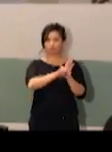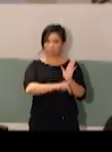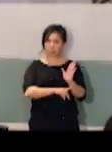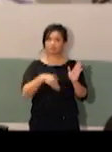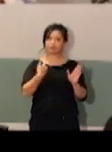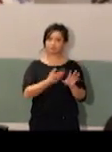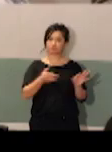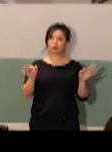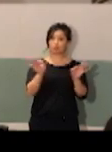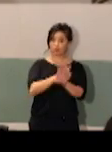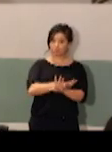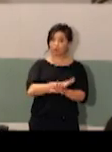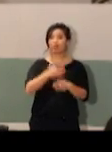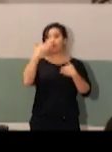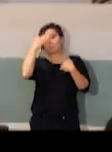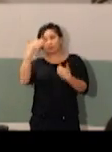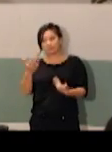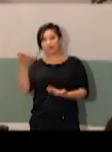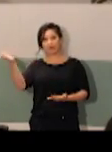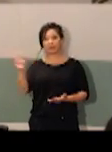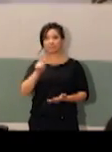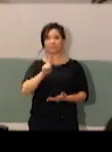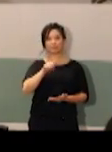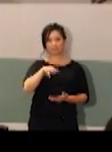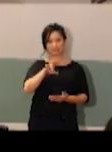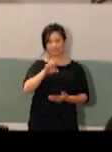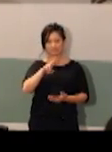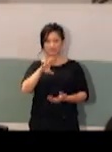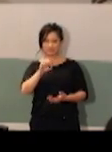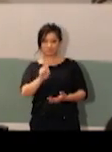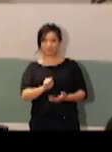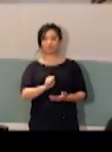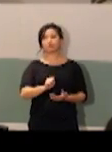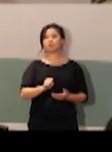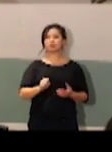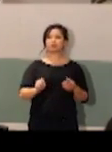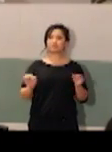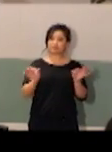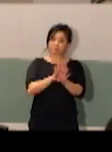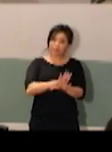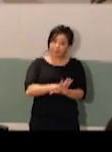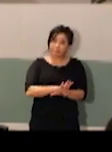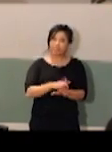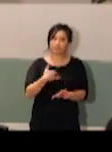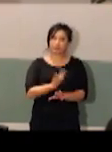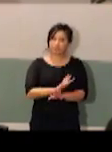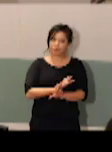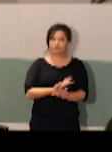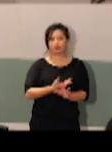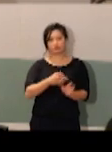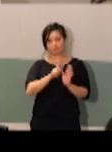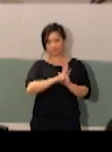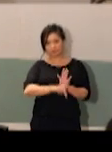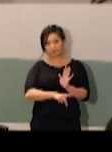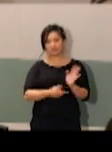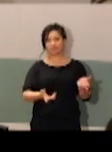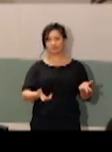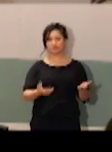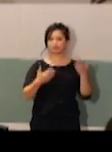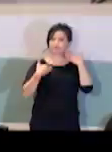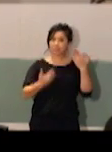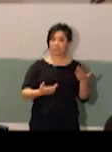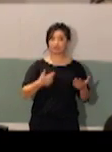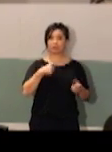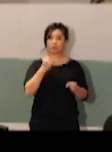porque demorou um pouquinho, mas pelo menos terminou. E o importante é que elas estão tendo sucesso. Eu construí